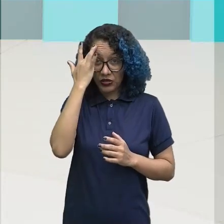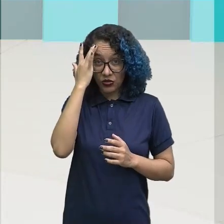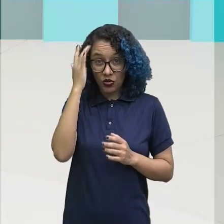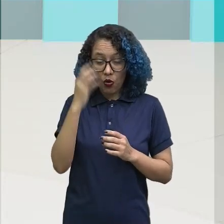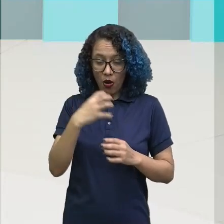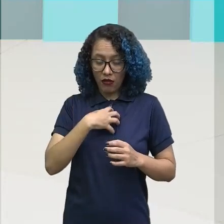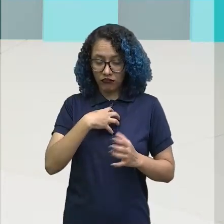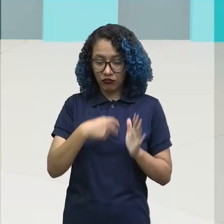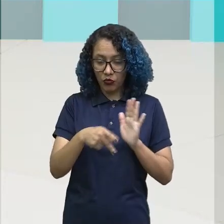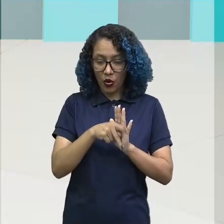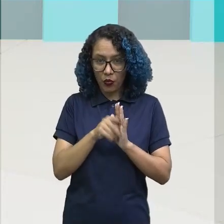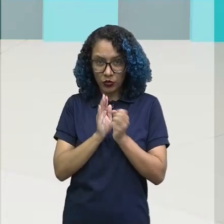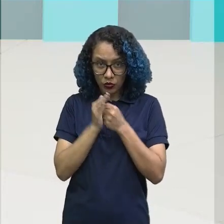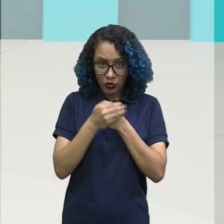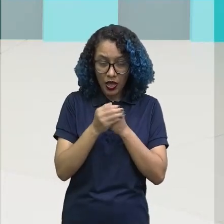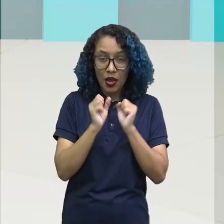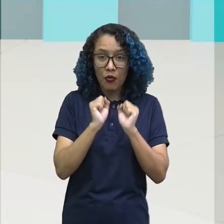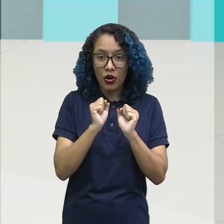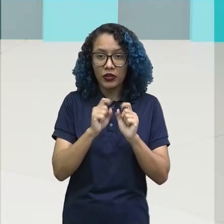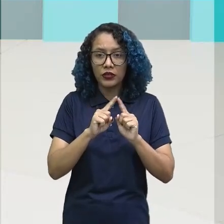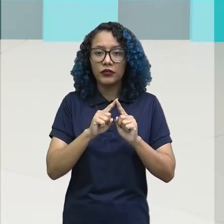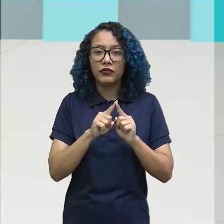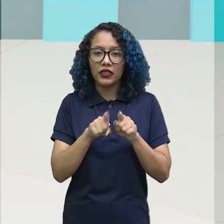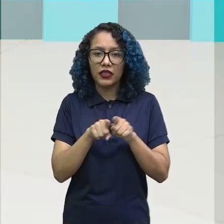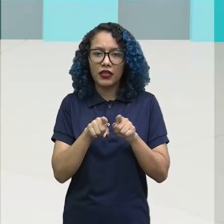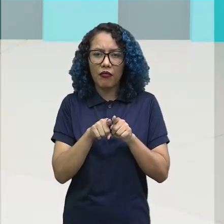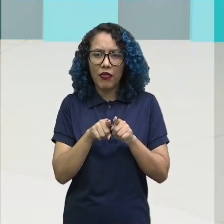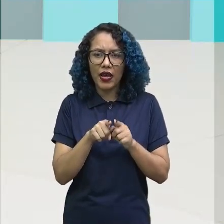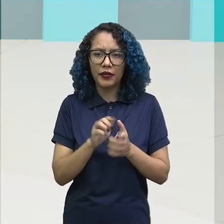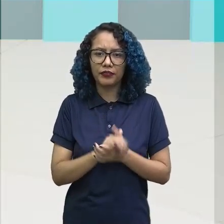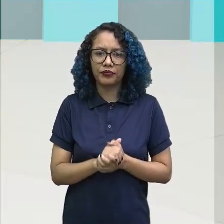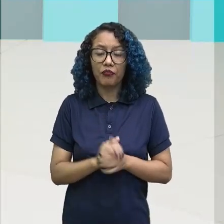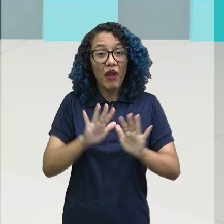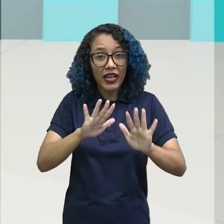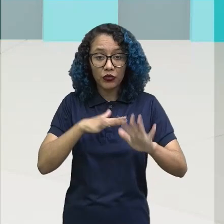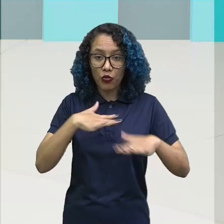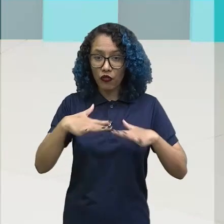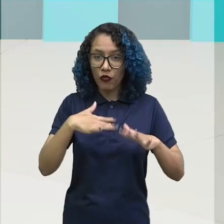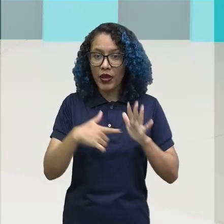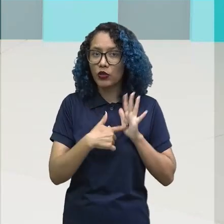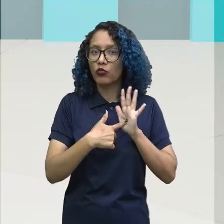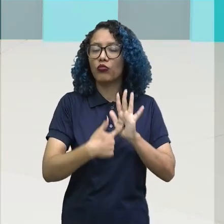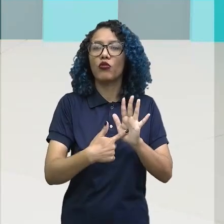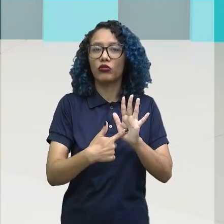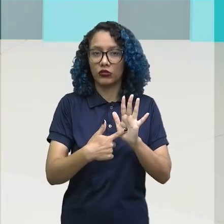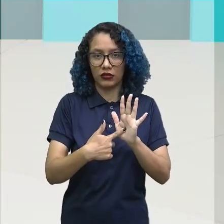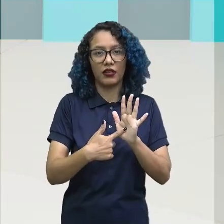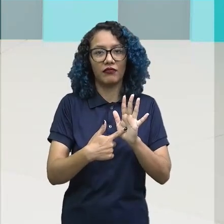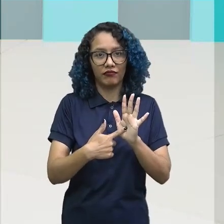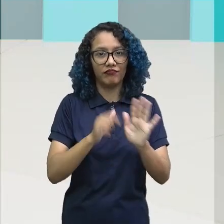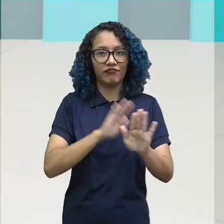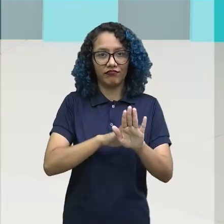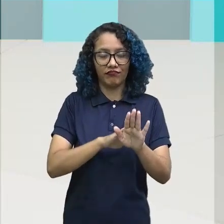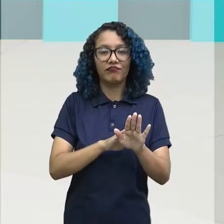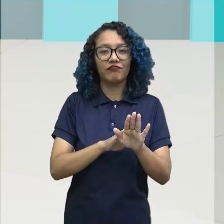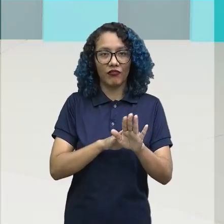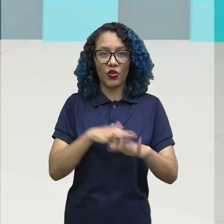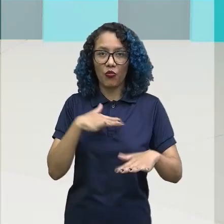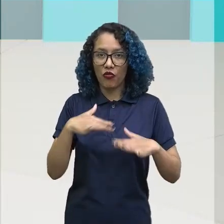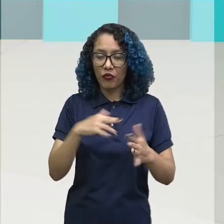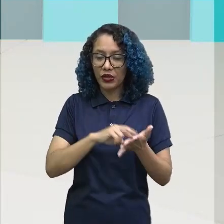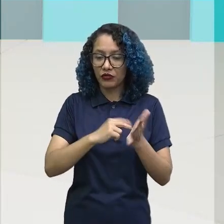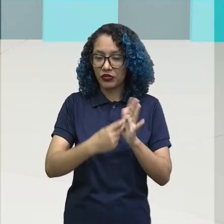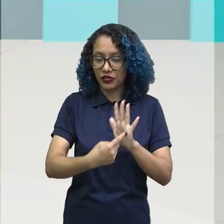seus movimentos podem traí-lo. Então, a todo momento, nosso corpo está trazendo algum significado, passando